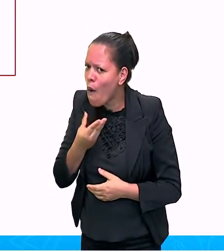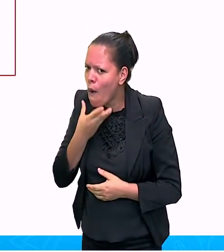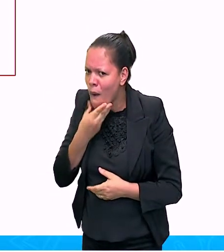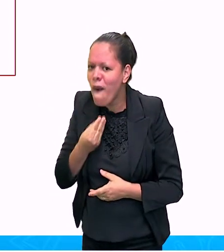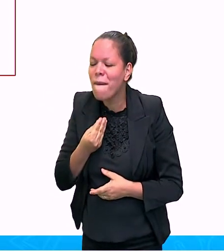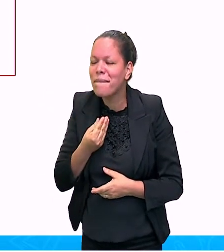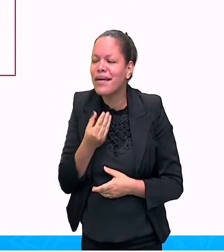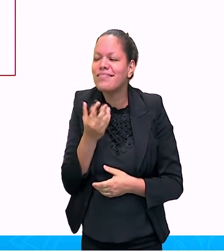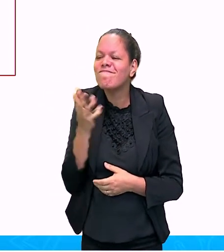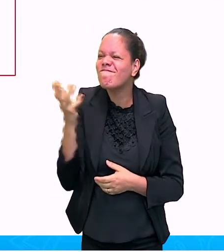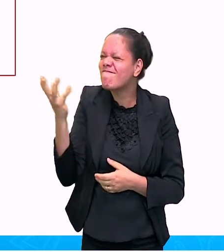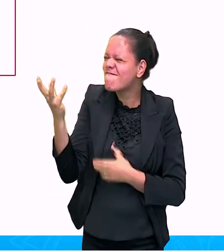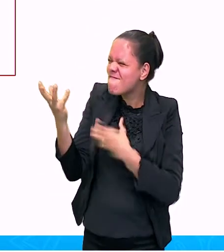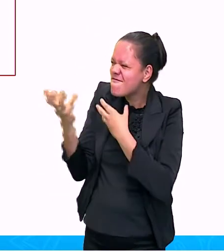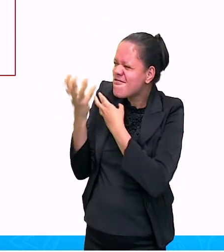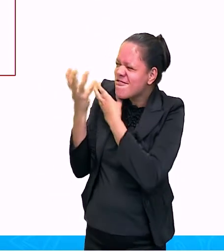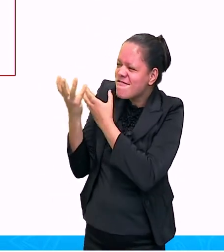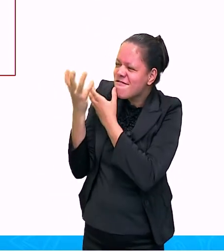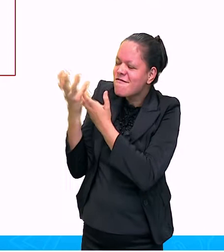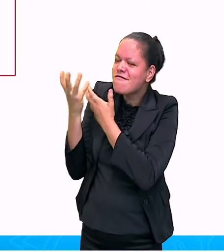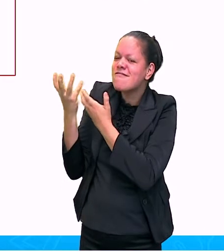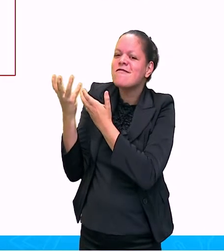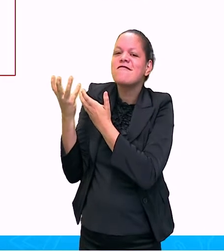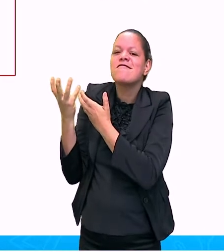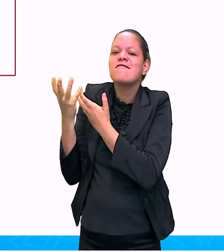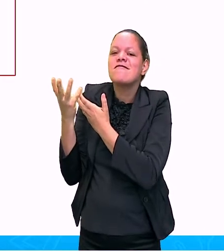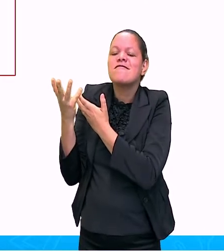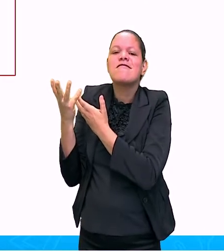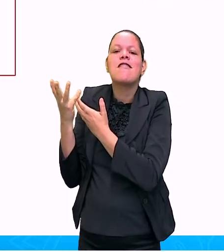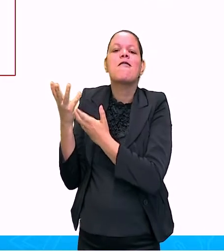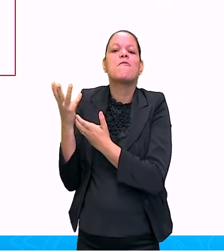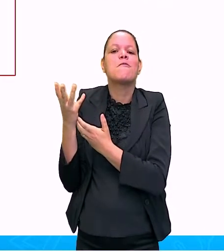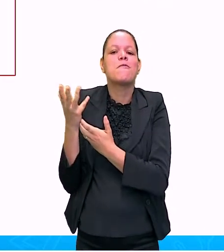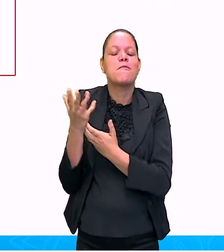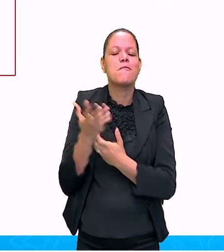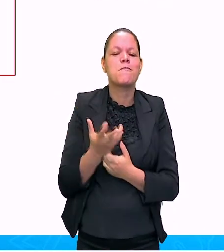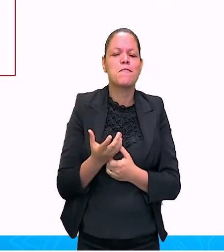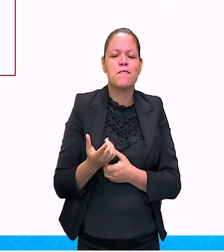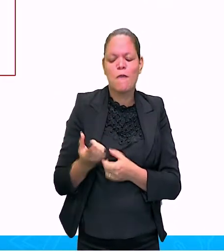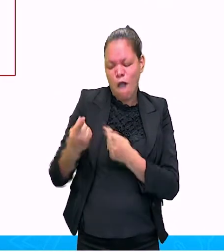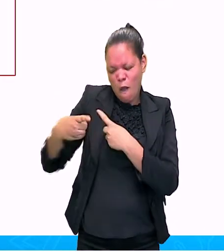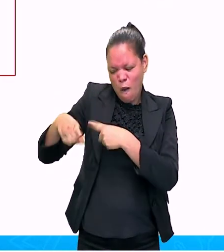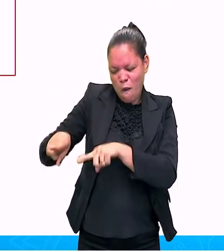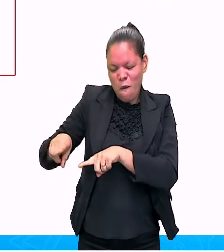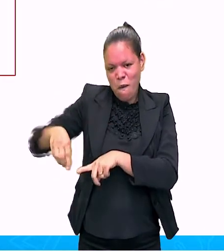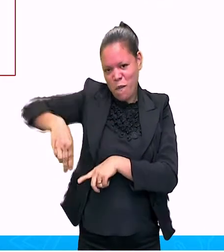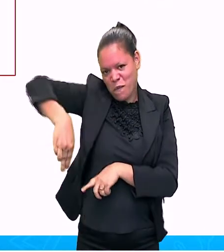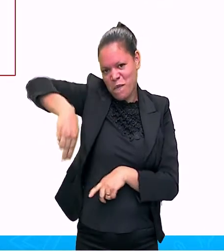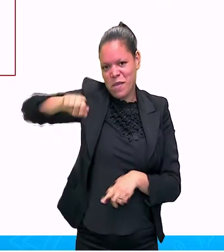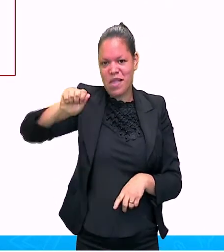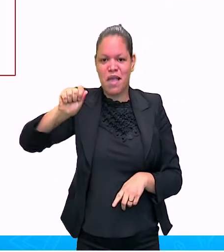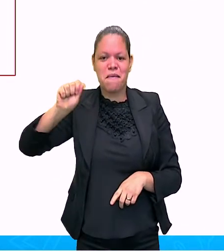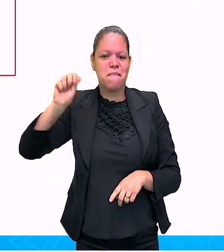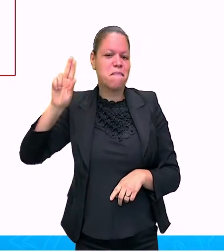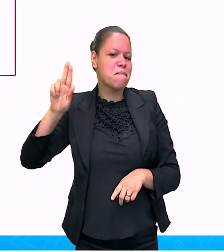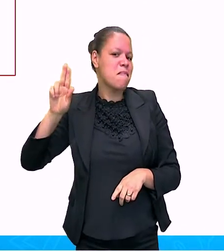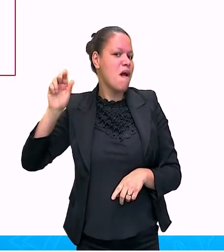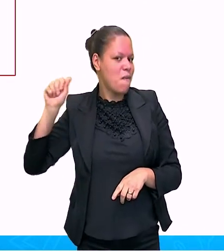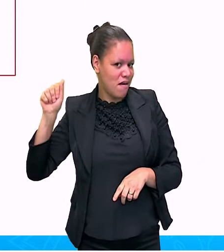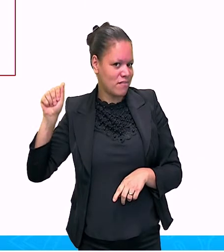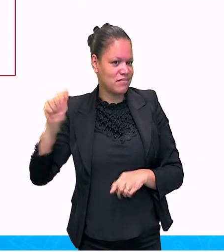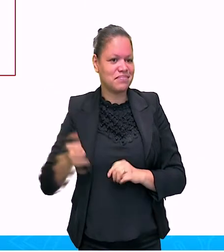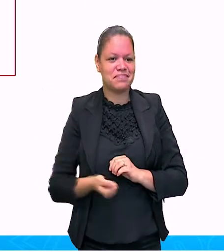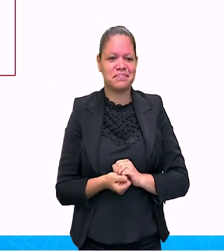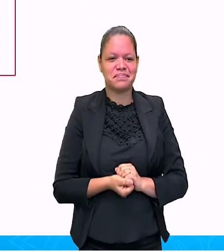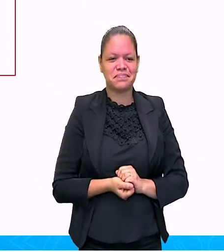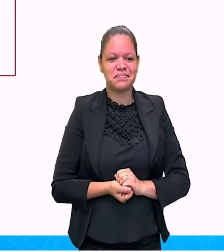o quê? Ir contra a ideia de Mauá. Letra A. De acordo com o que a gente acabou de